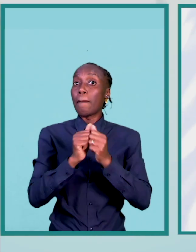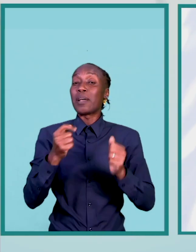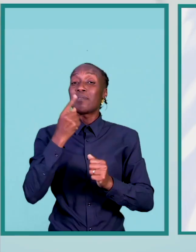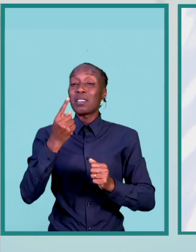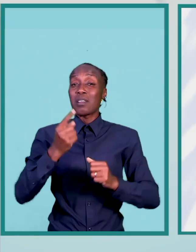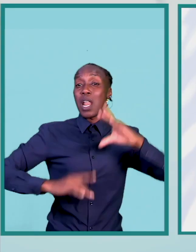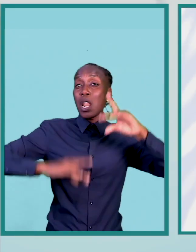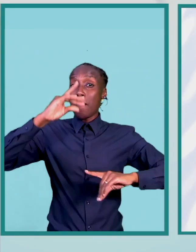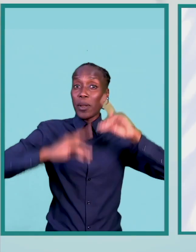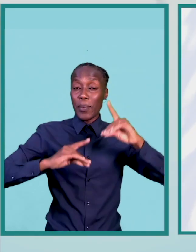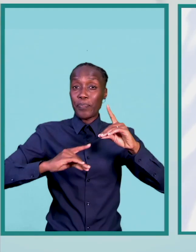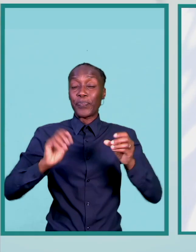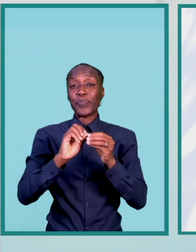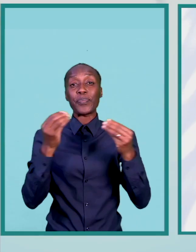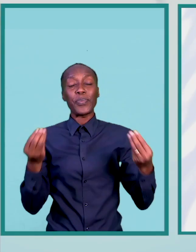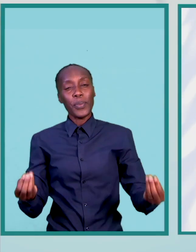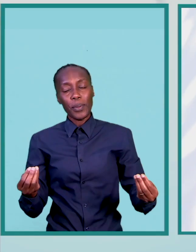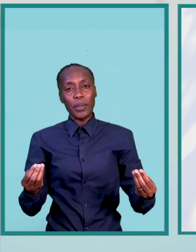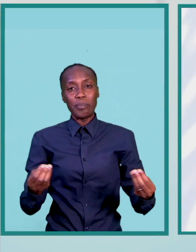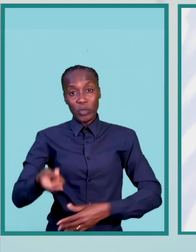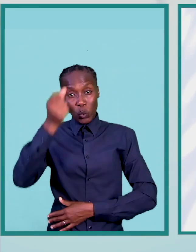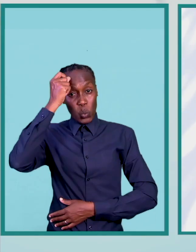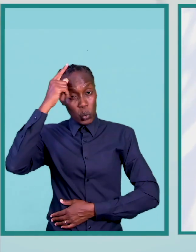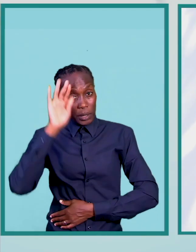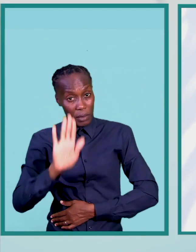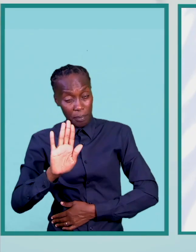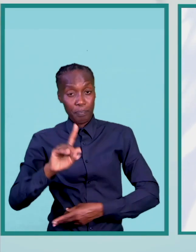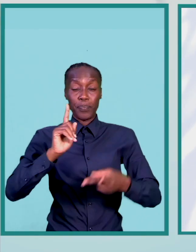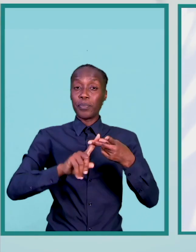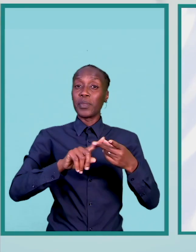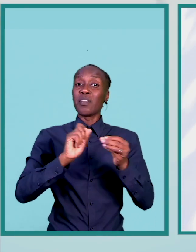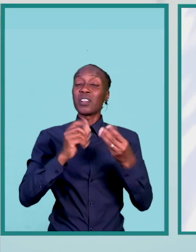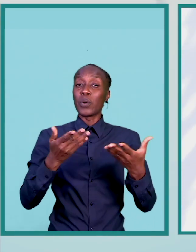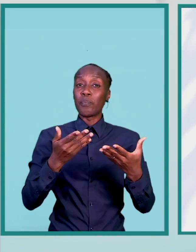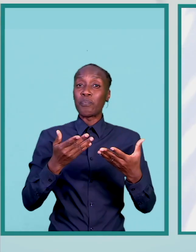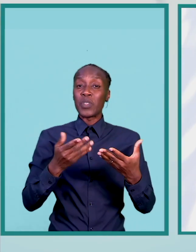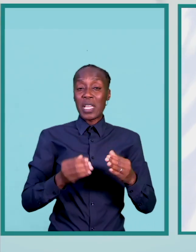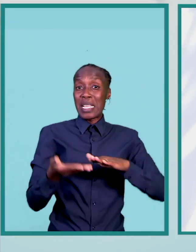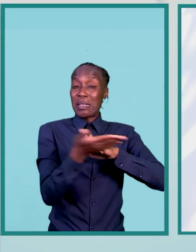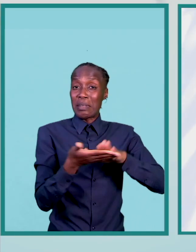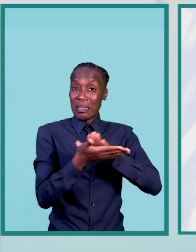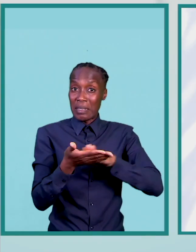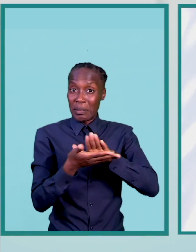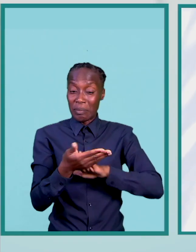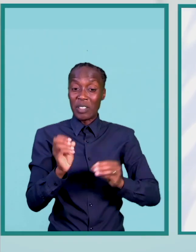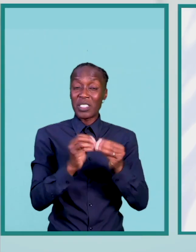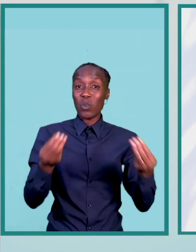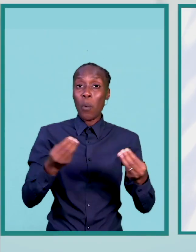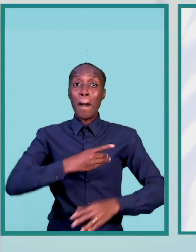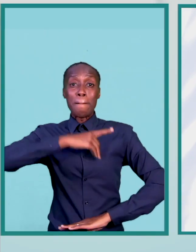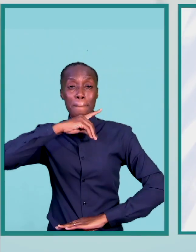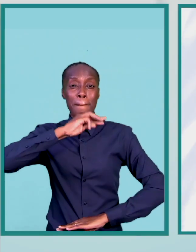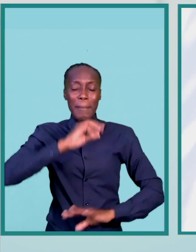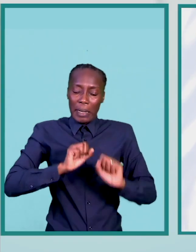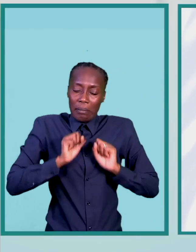daqueles para a implementação das políticas são estas. Normas costumeiras, não é? Estamos a falar aqui da socialização primária,